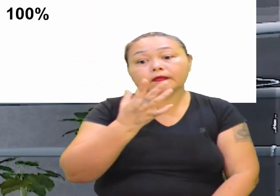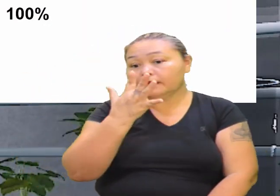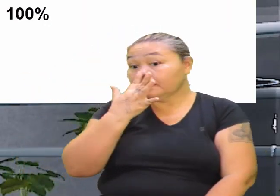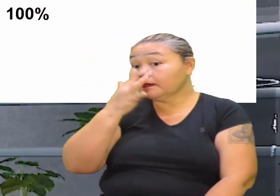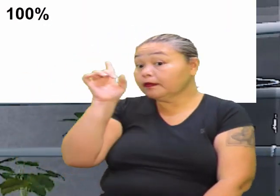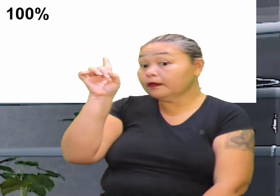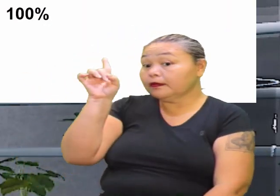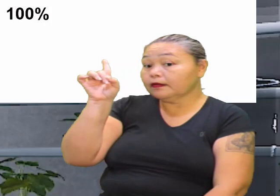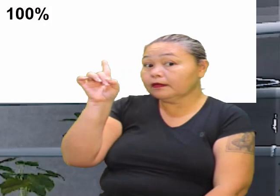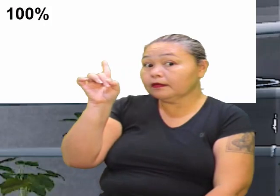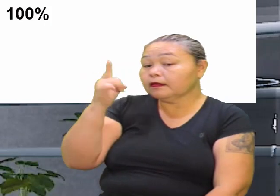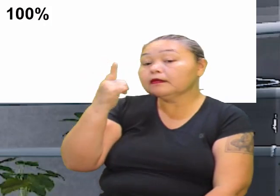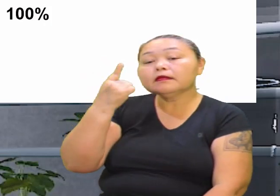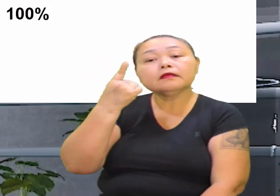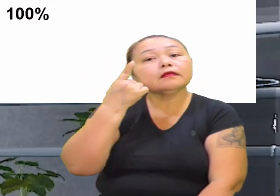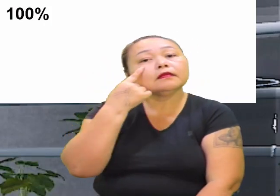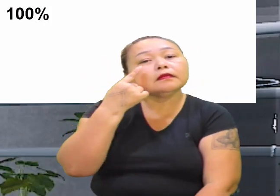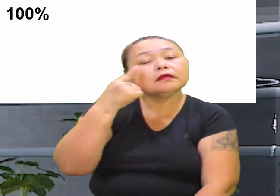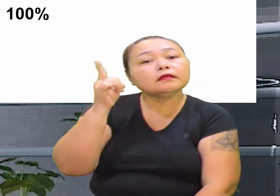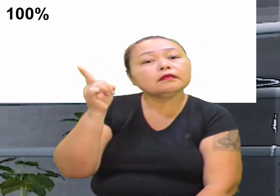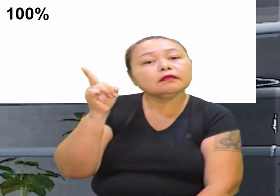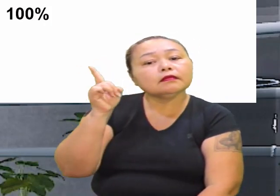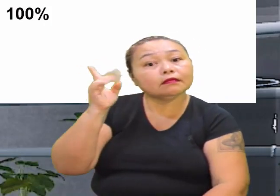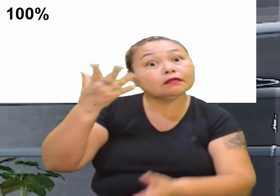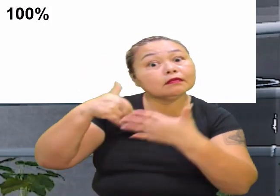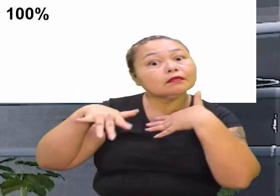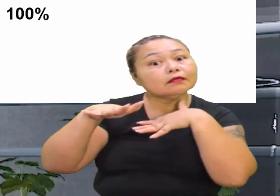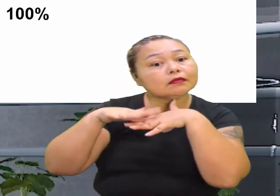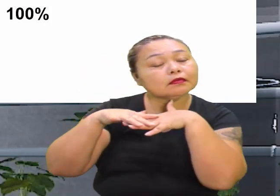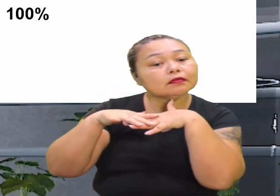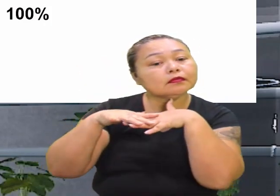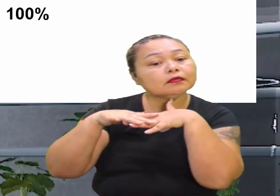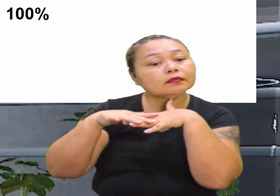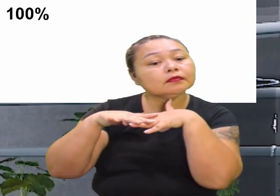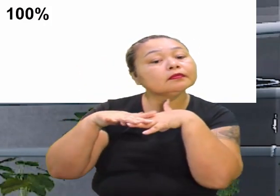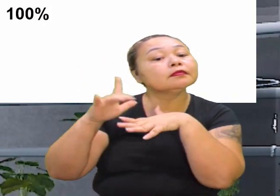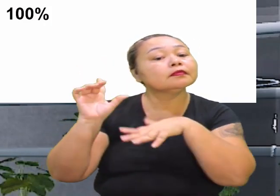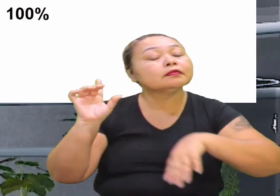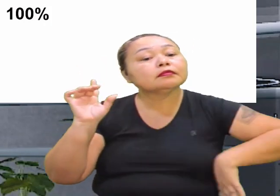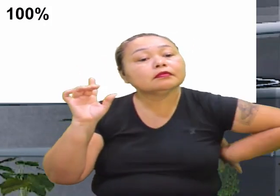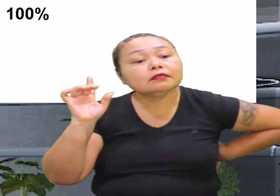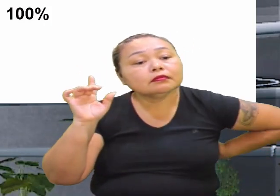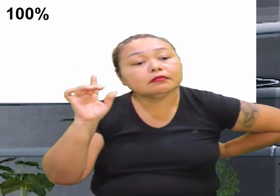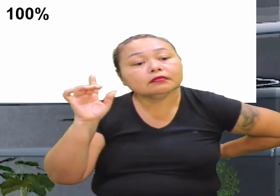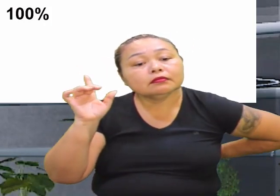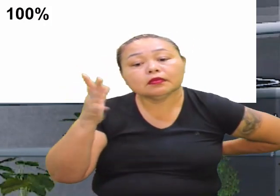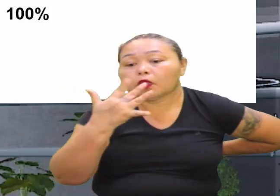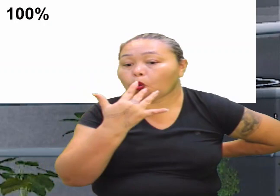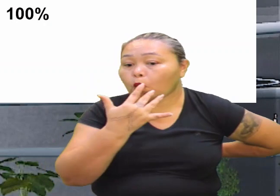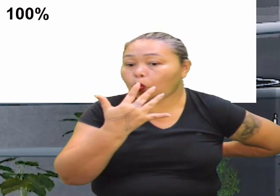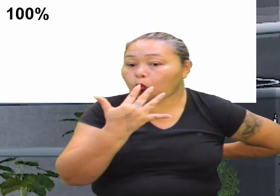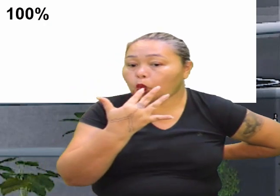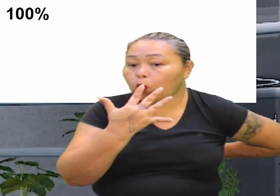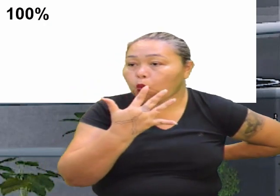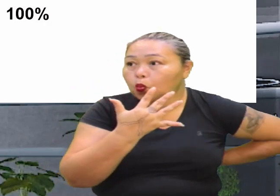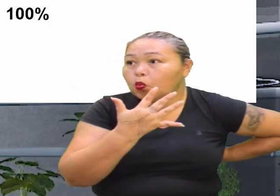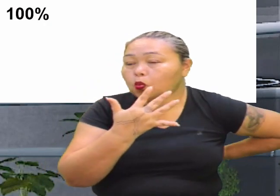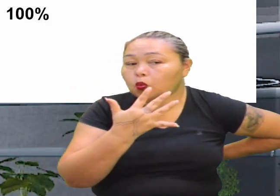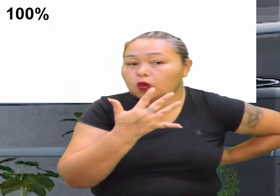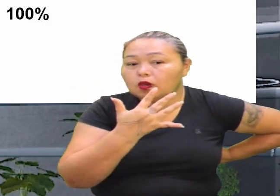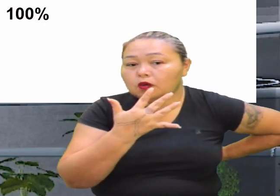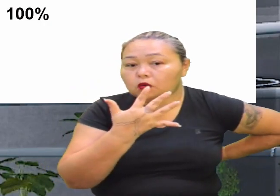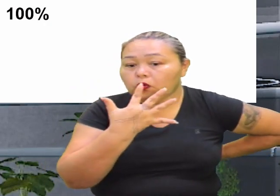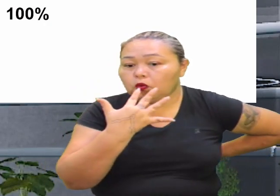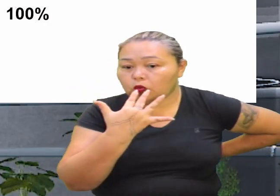observa? A gente observa, ó, matematicamente, você observa que a cor verde é